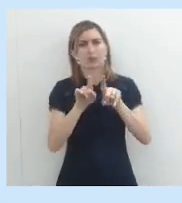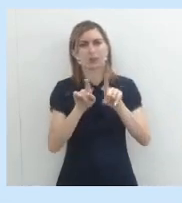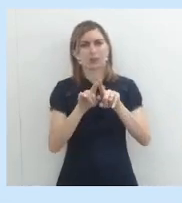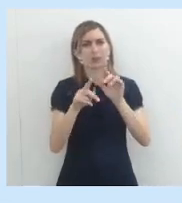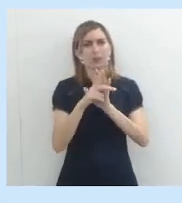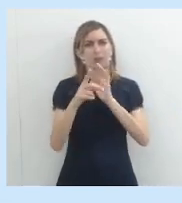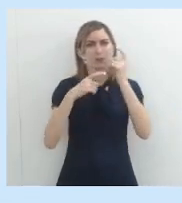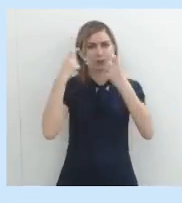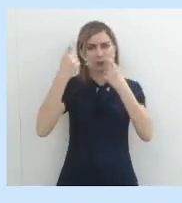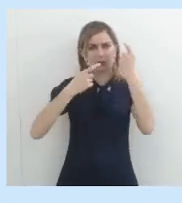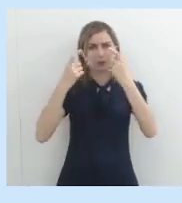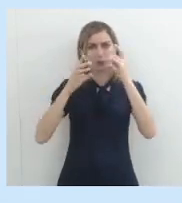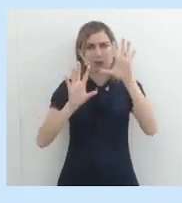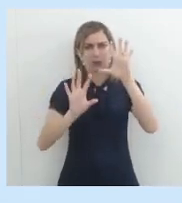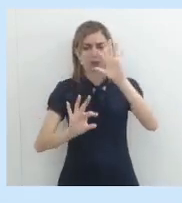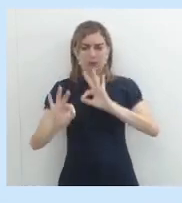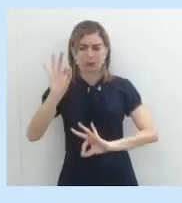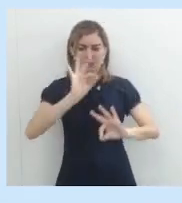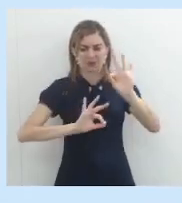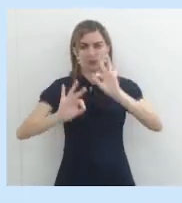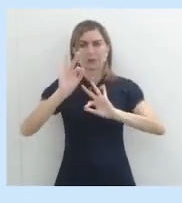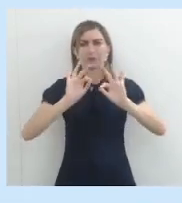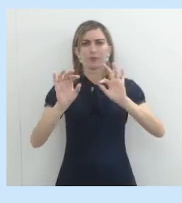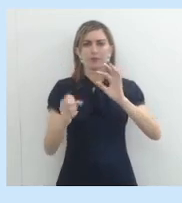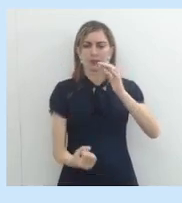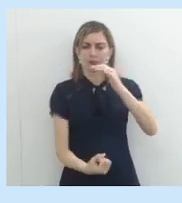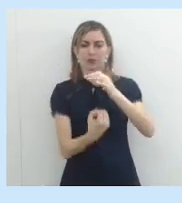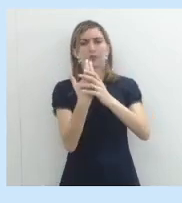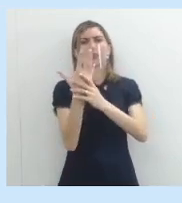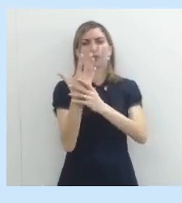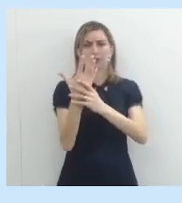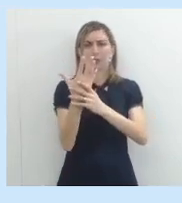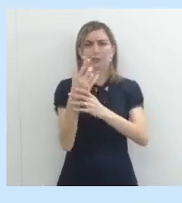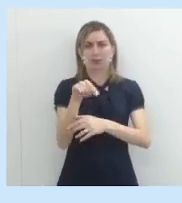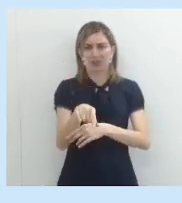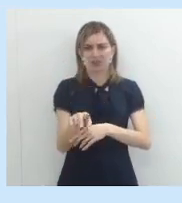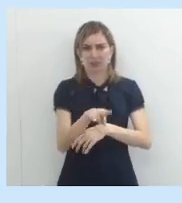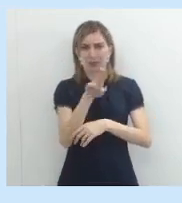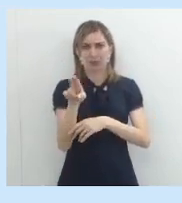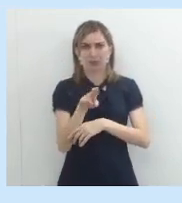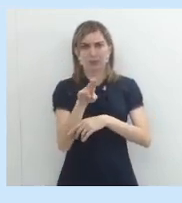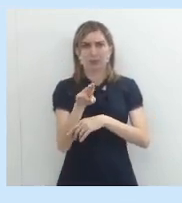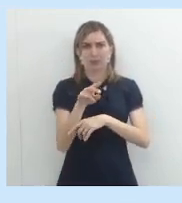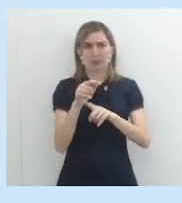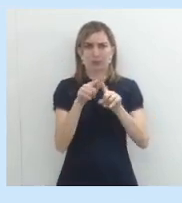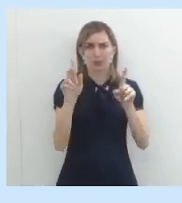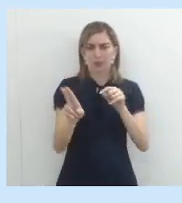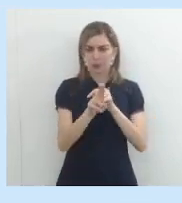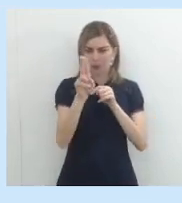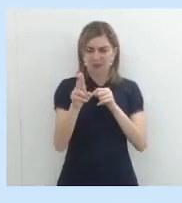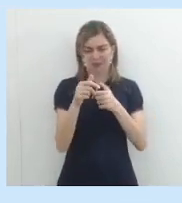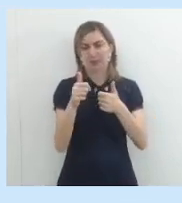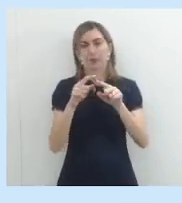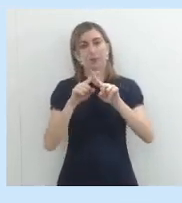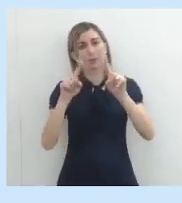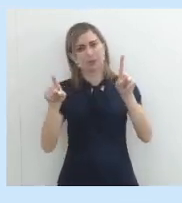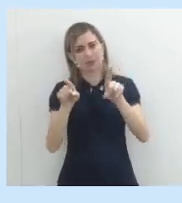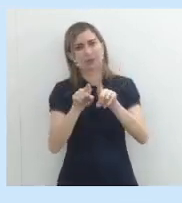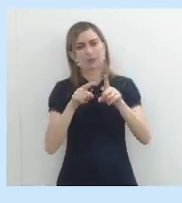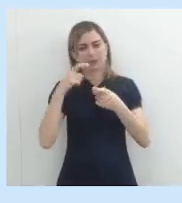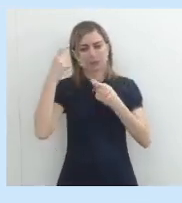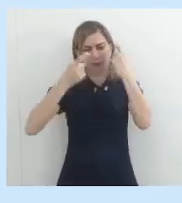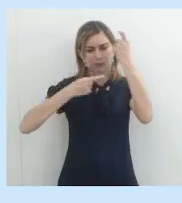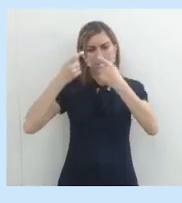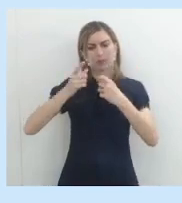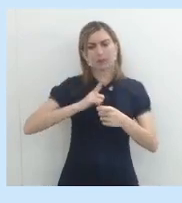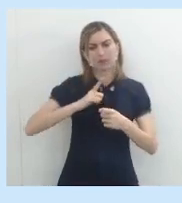preocupação estética, né? Eles criavam, né, utensílios utilitários, mas com a preocupação também de